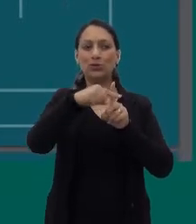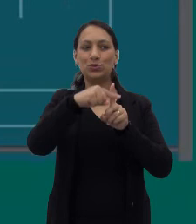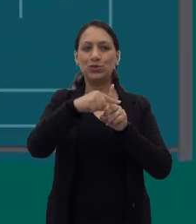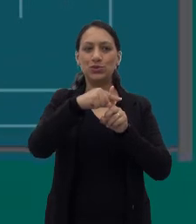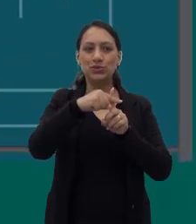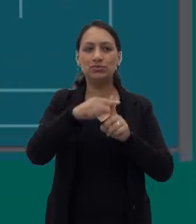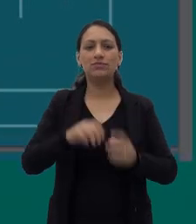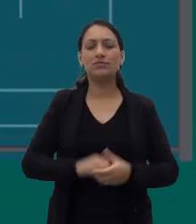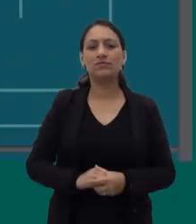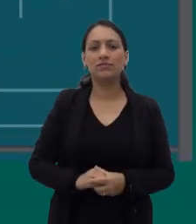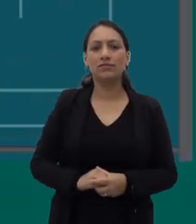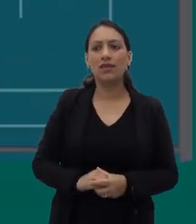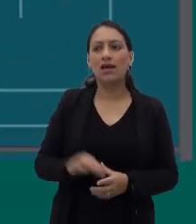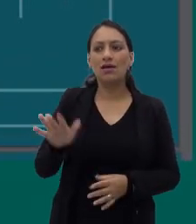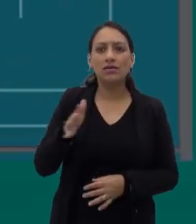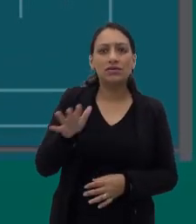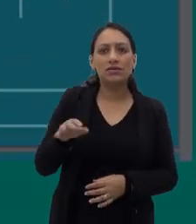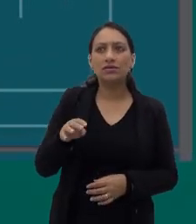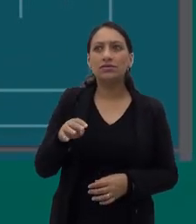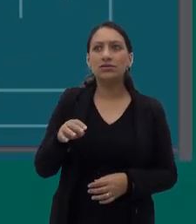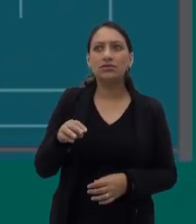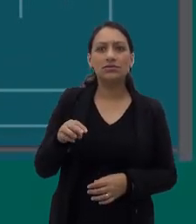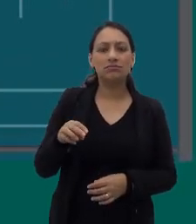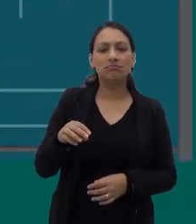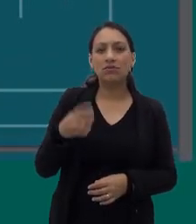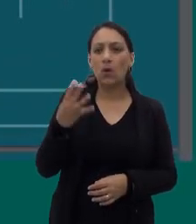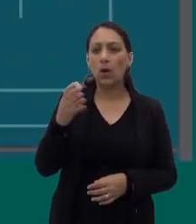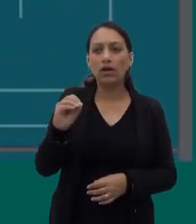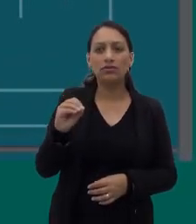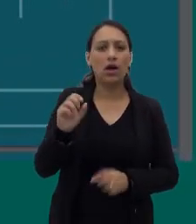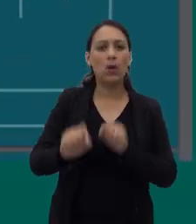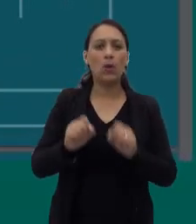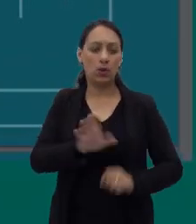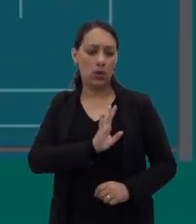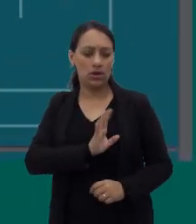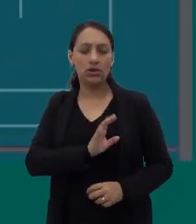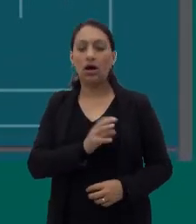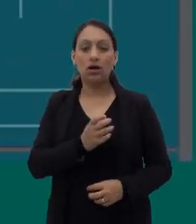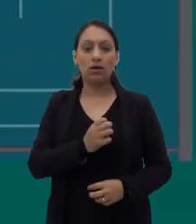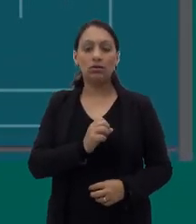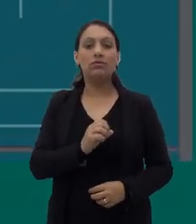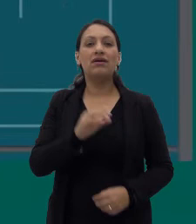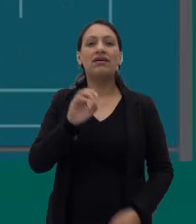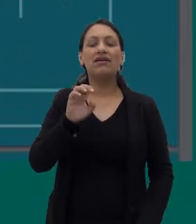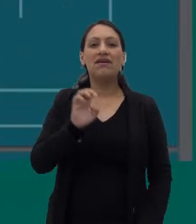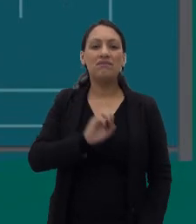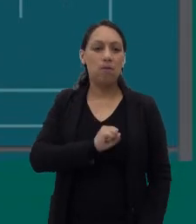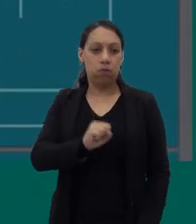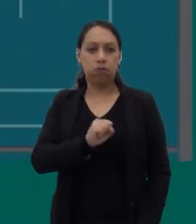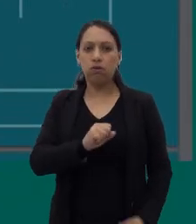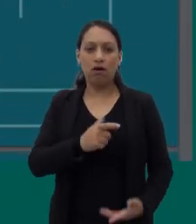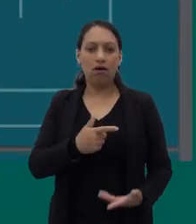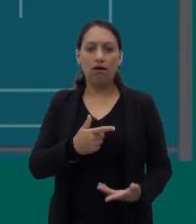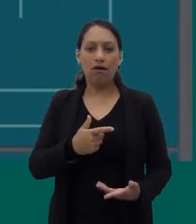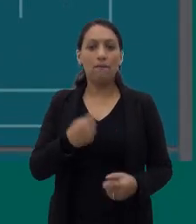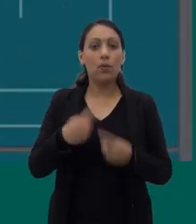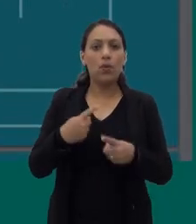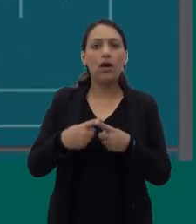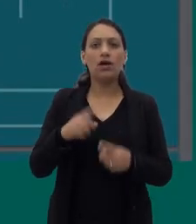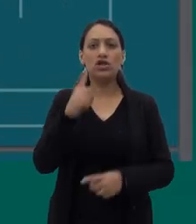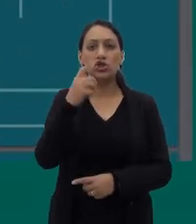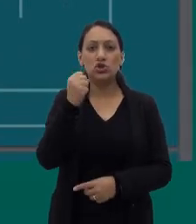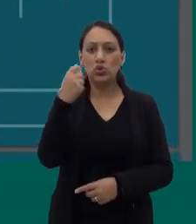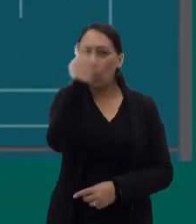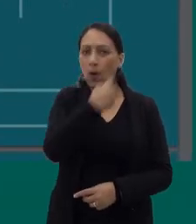Ela pelas tantas 40, 50 anos vai infarta por questões de ansiedade, porque trabalha, né, 18 horas por